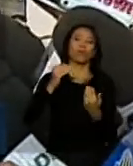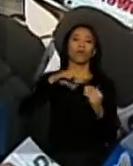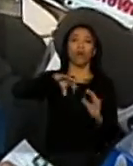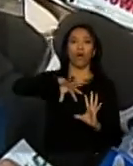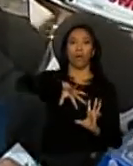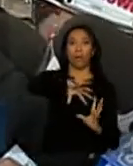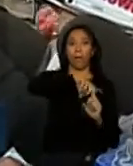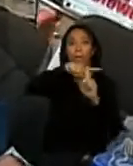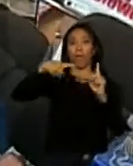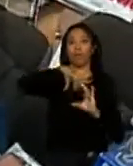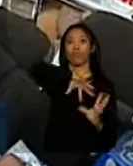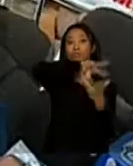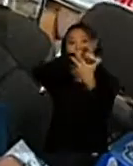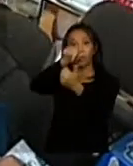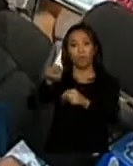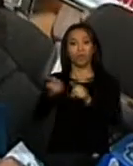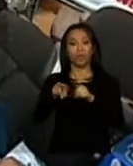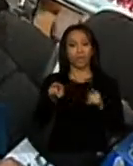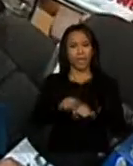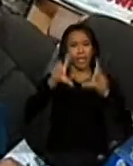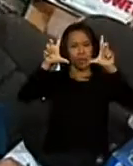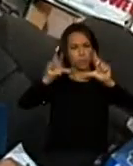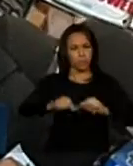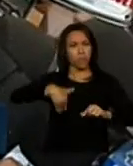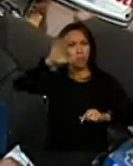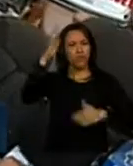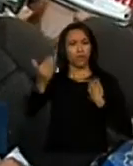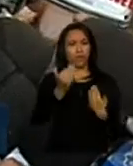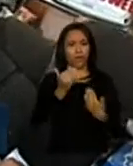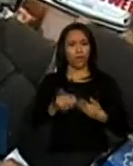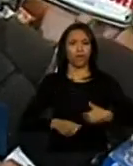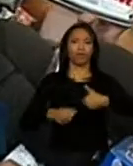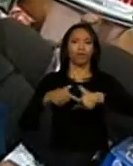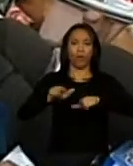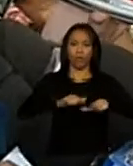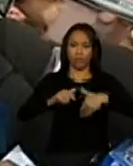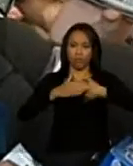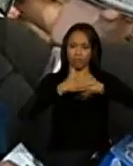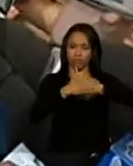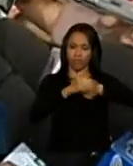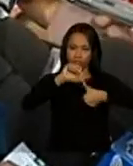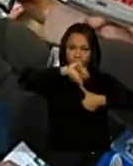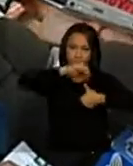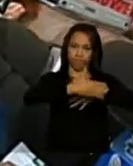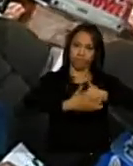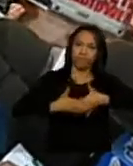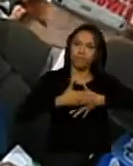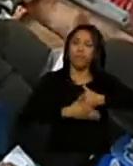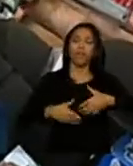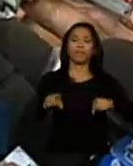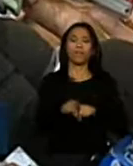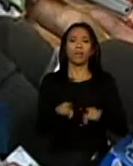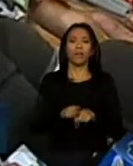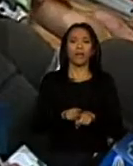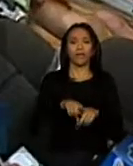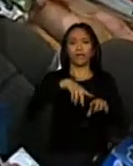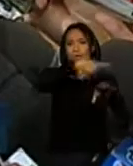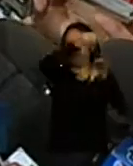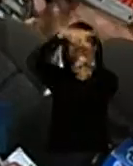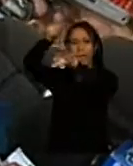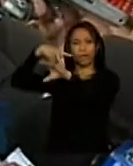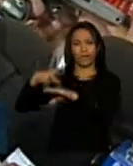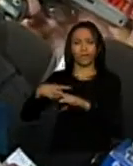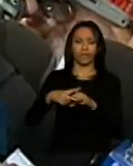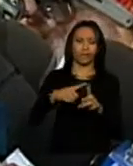mais do que toda a América Latina, reduziu mais do que todos os países, a média dos países de renda